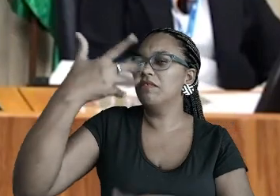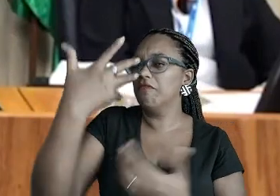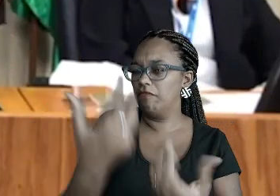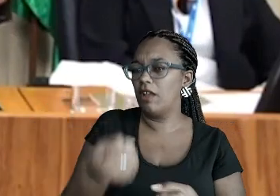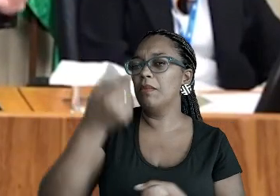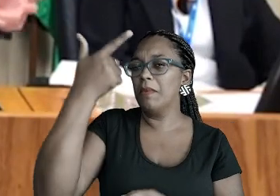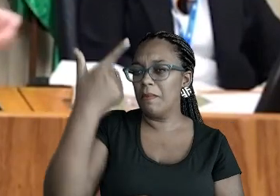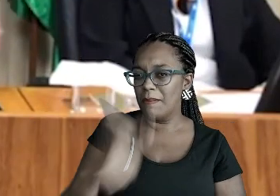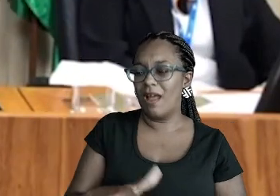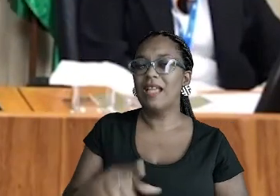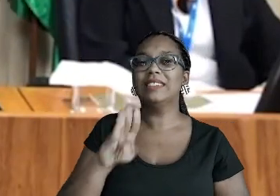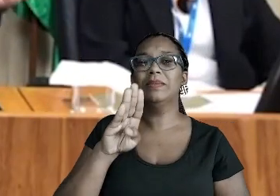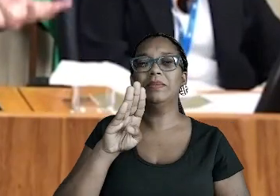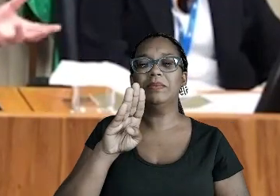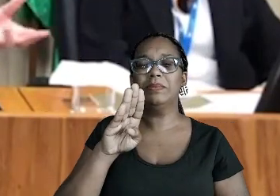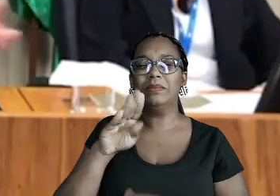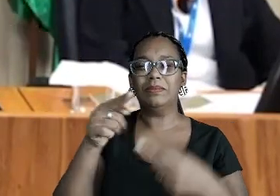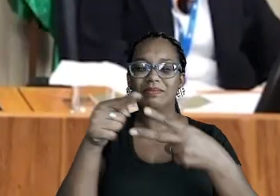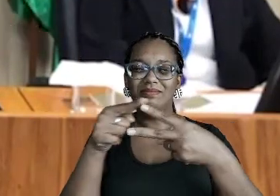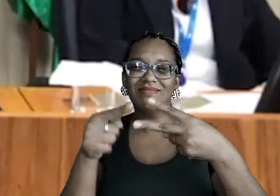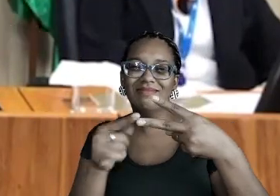do vizinho